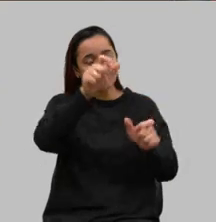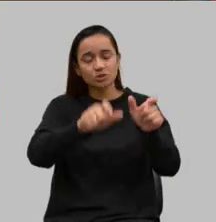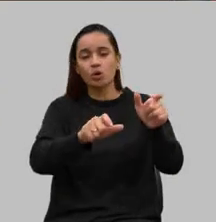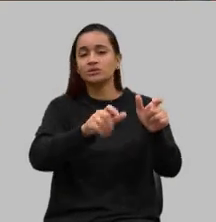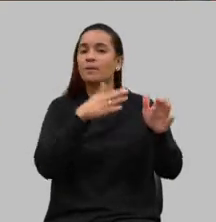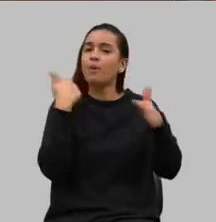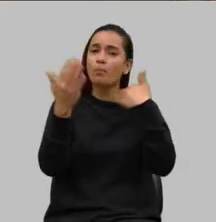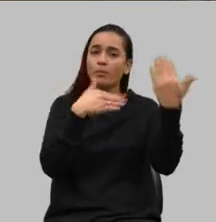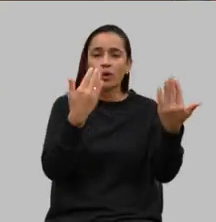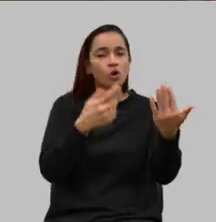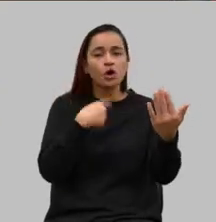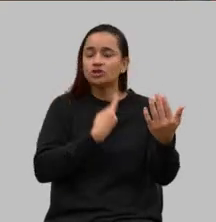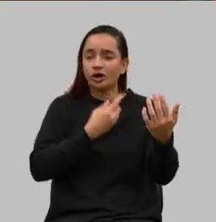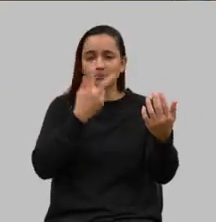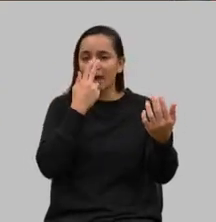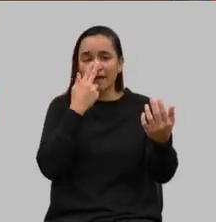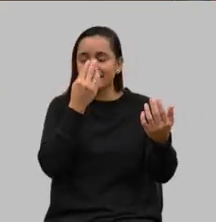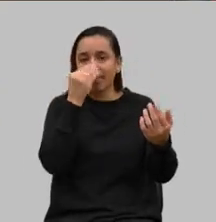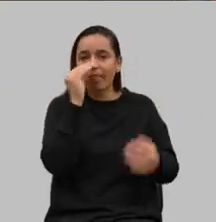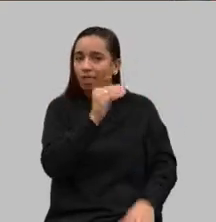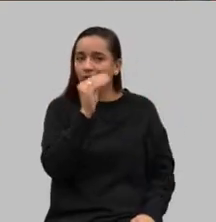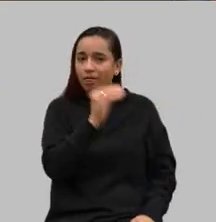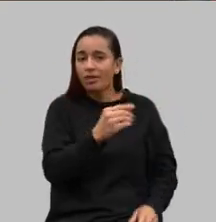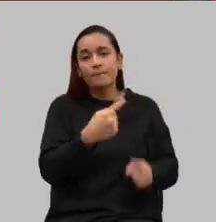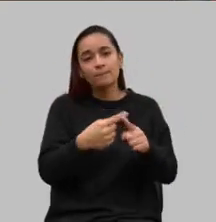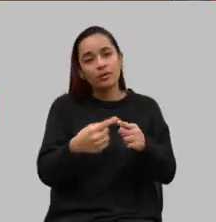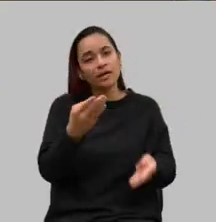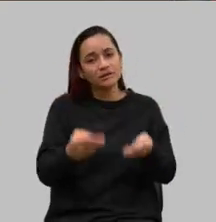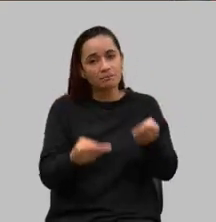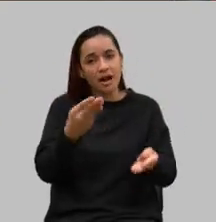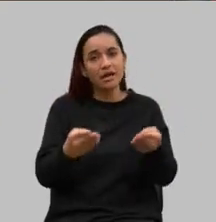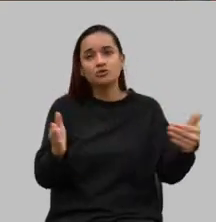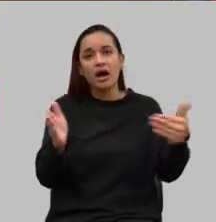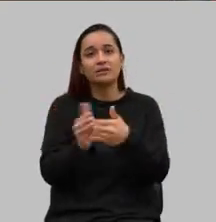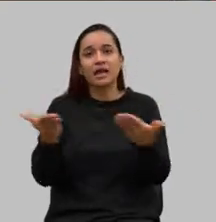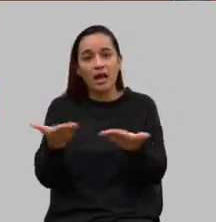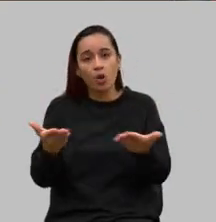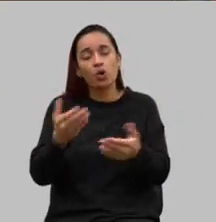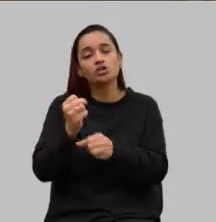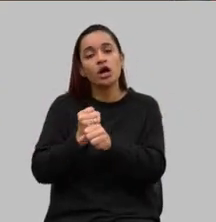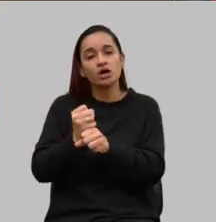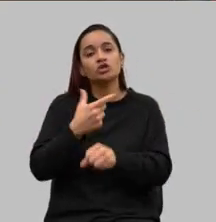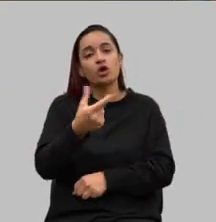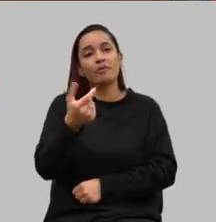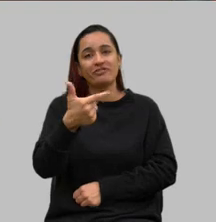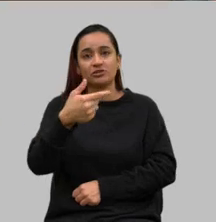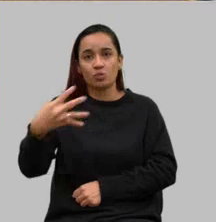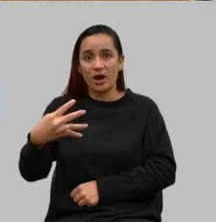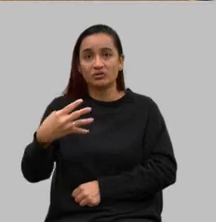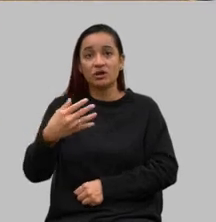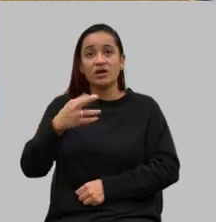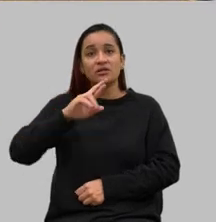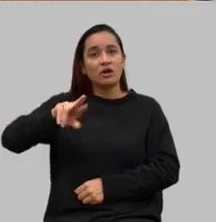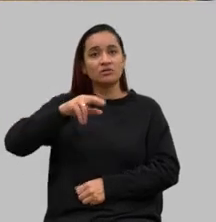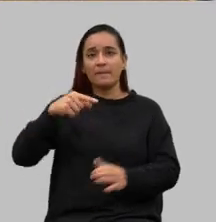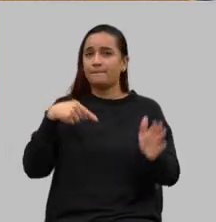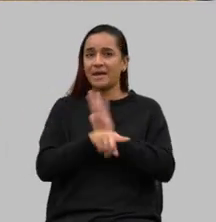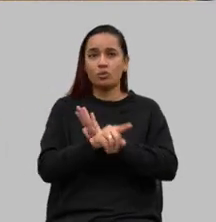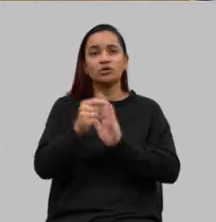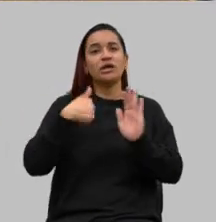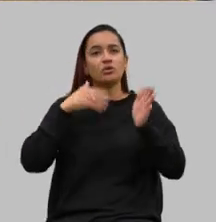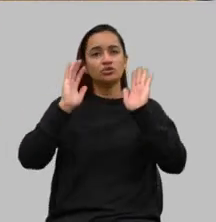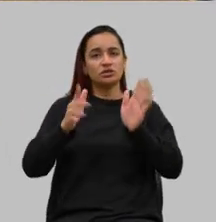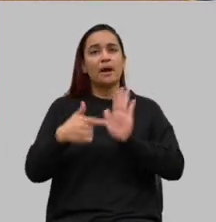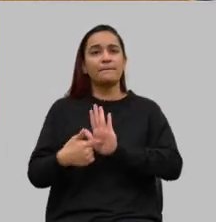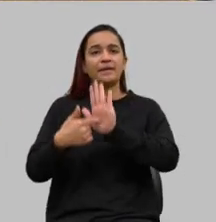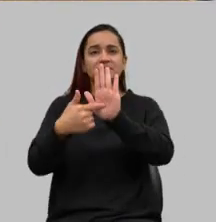crimes quando esse balanço é a síntese em 2024 são as minhas considerações não tenho pergunta Presidente eu já apresentei o requerimento até porque